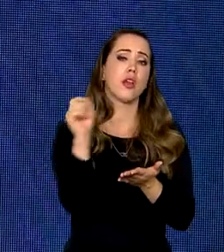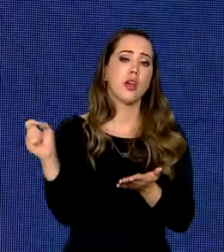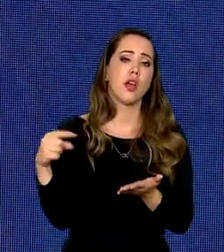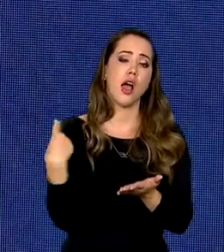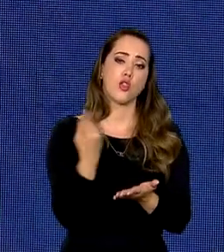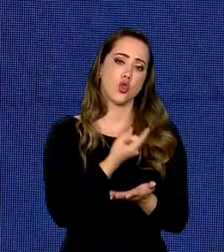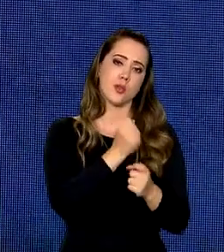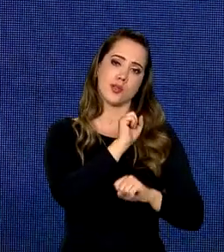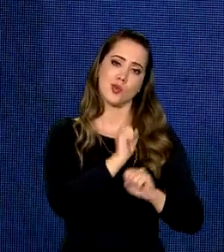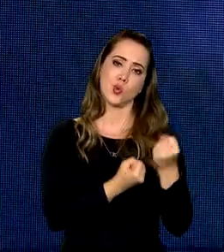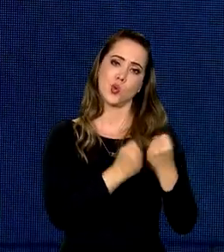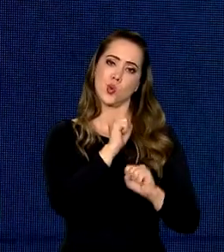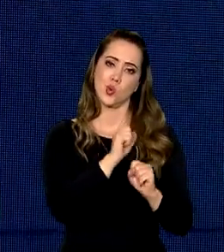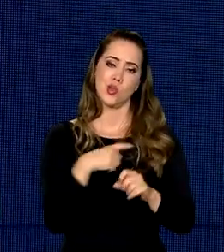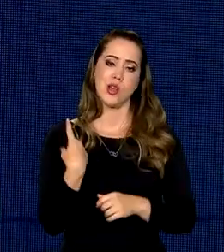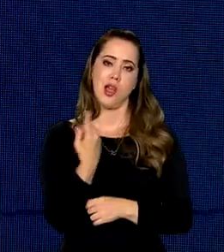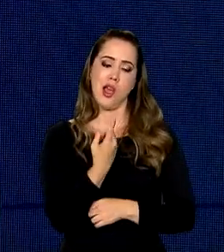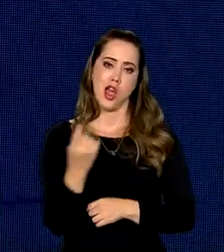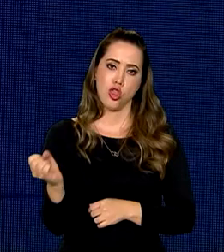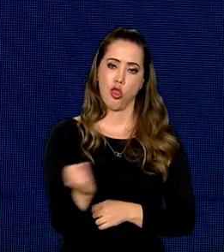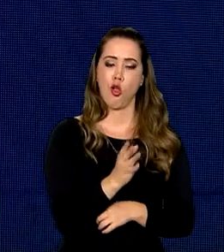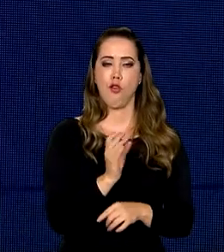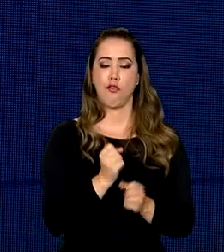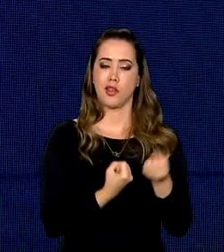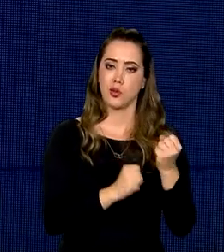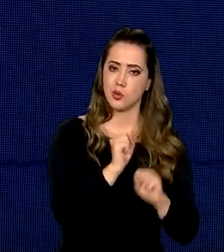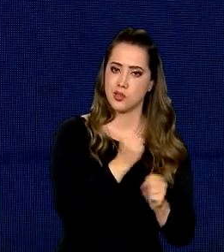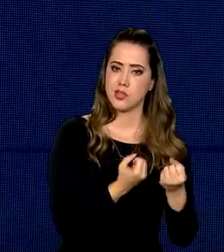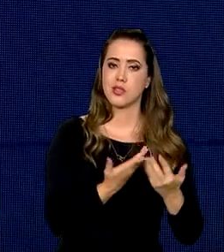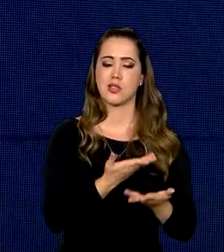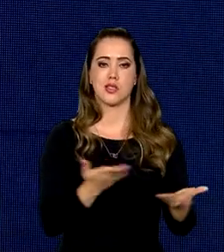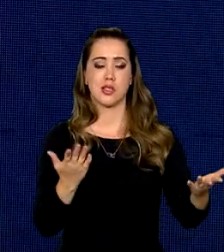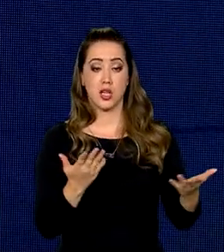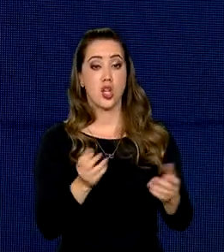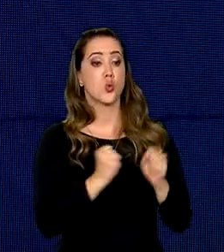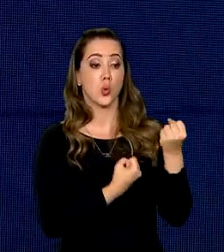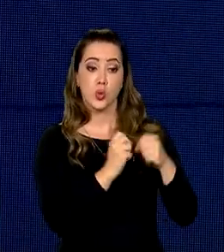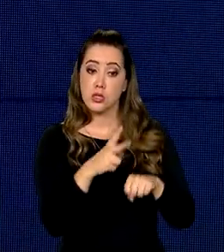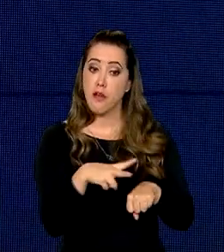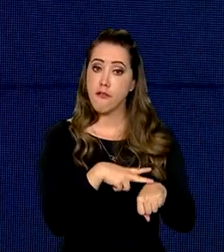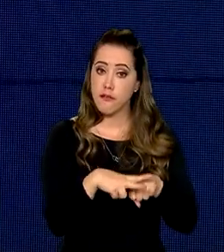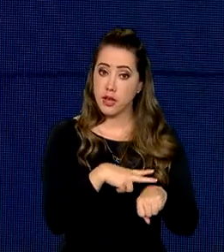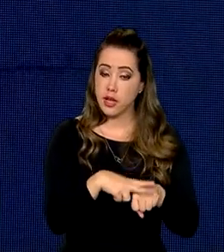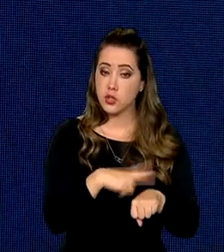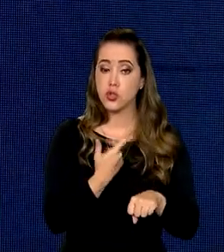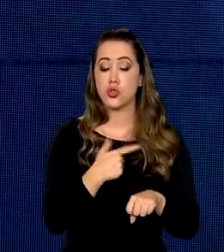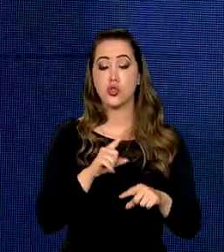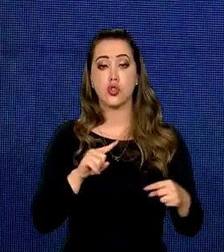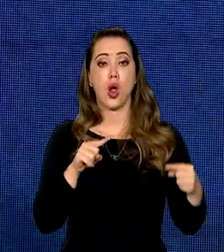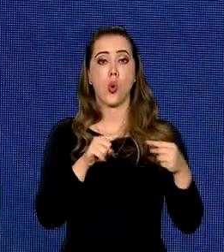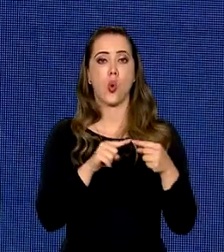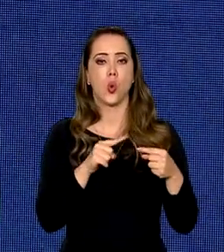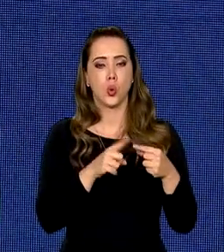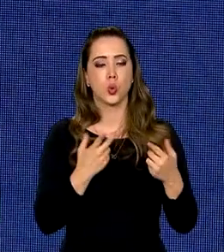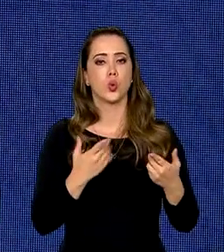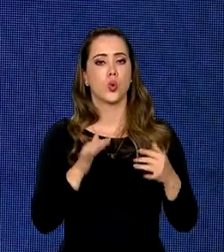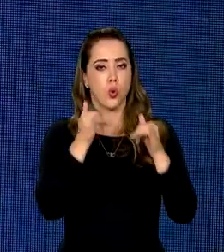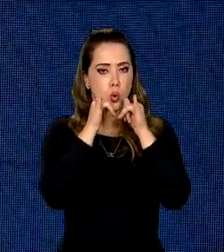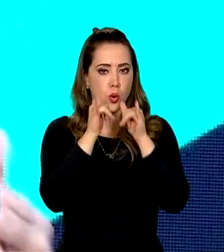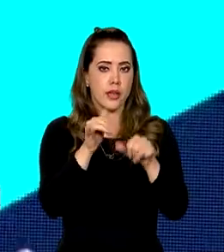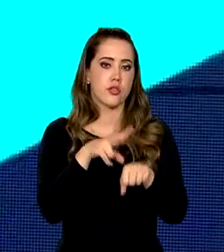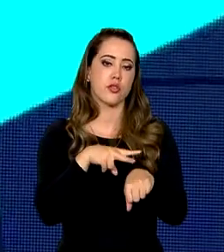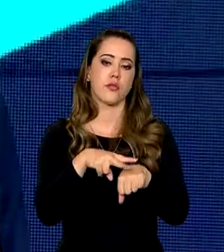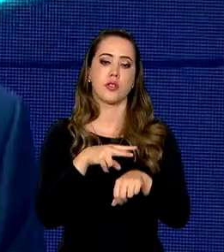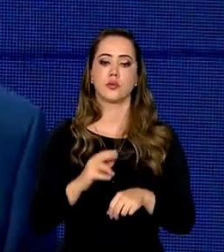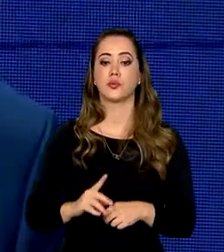nossa indústria, à nova indústria, uma indústria verde com base na energia